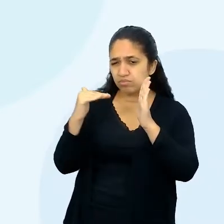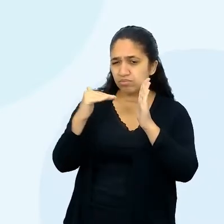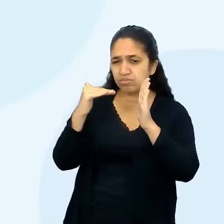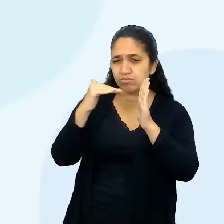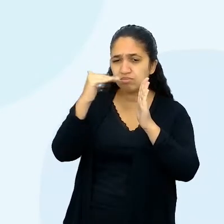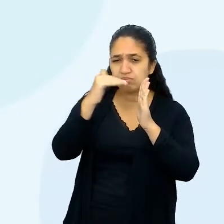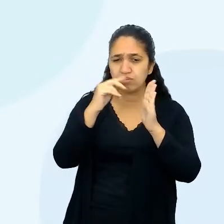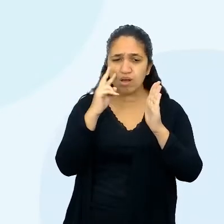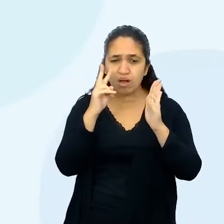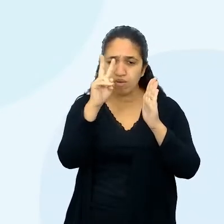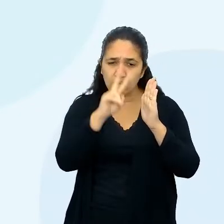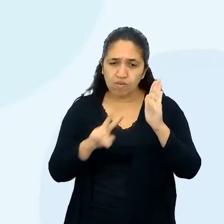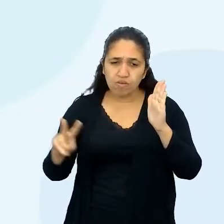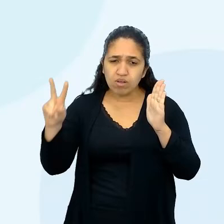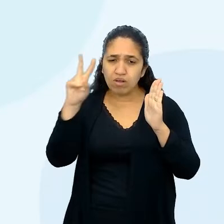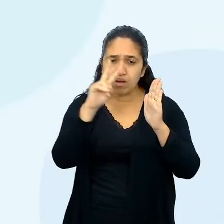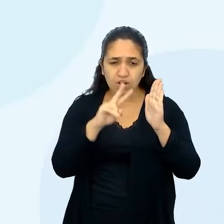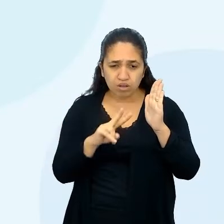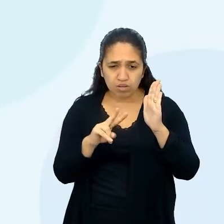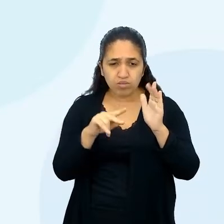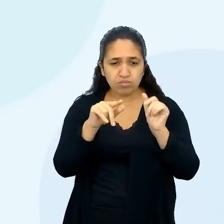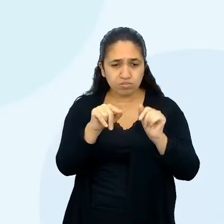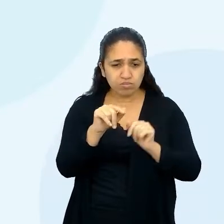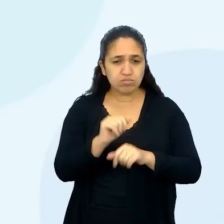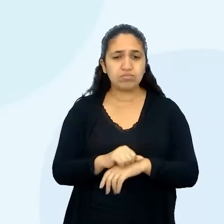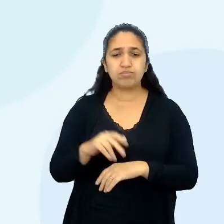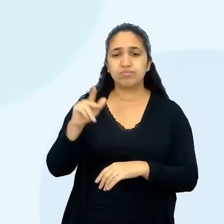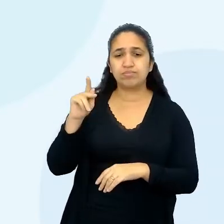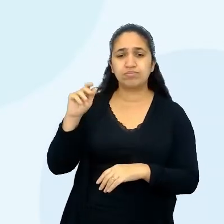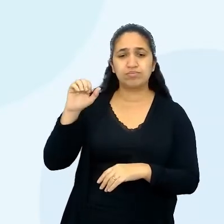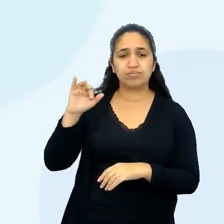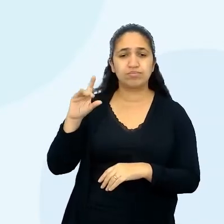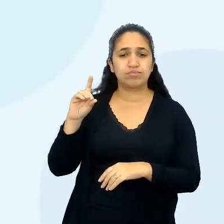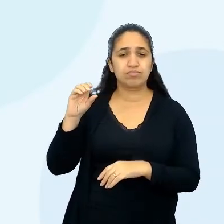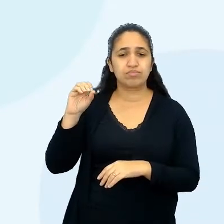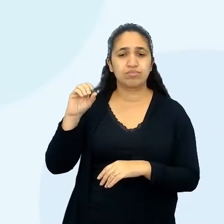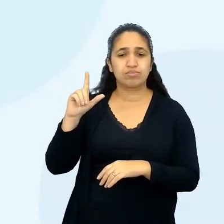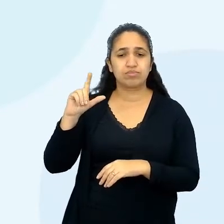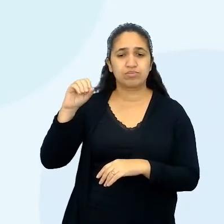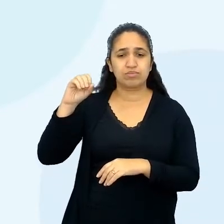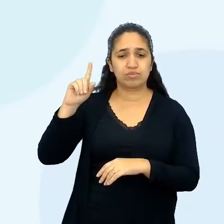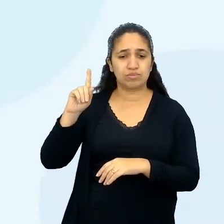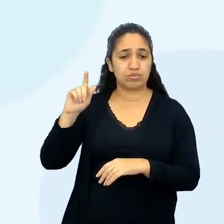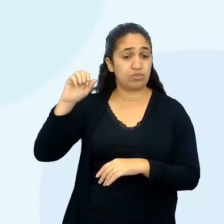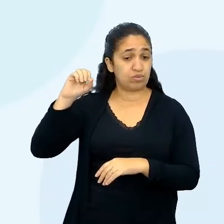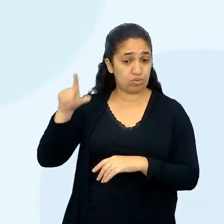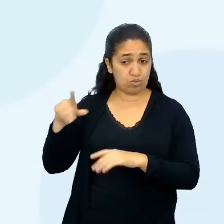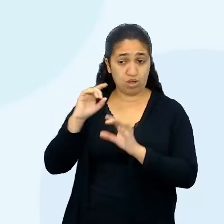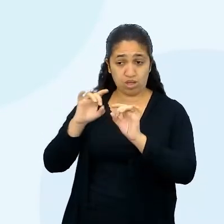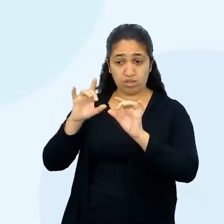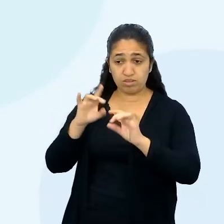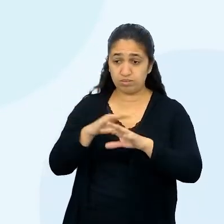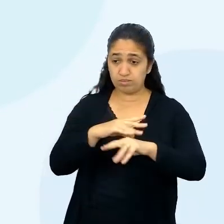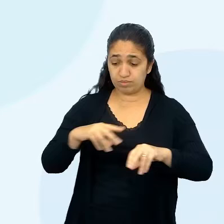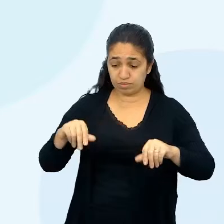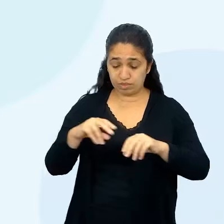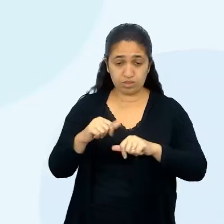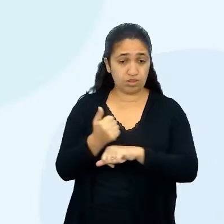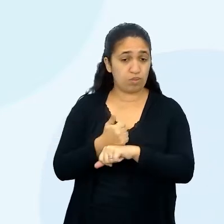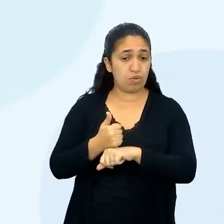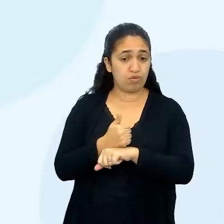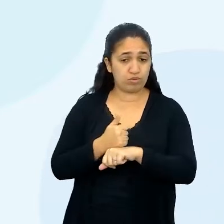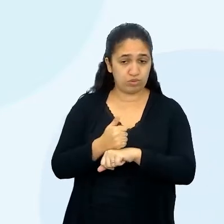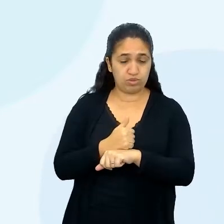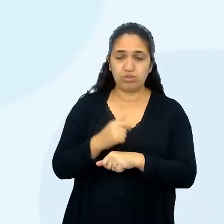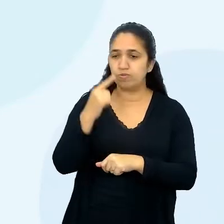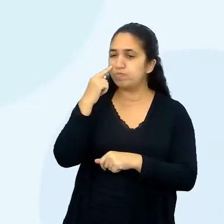dessas camadas é feita visualmente no campo pelo pedólogo, o especialista em solos. E a gente observa